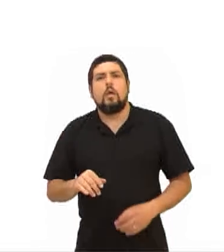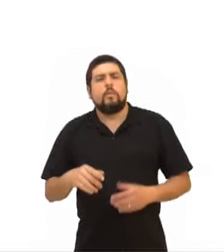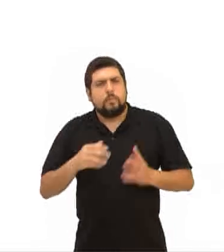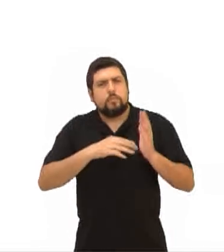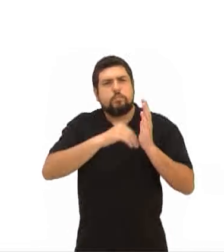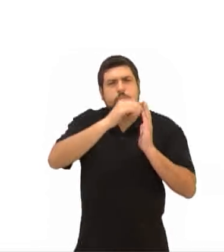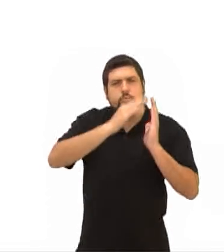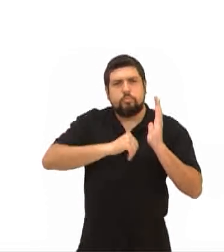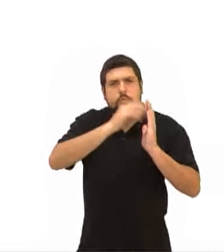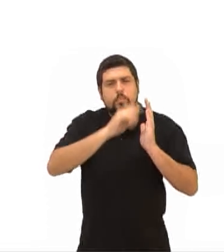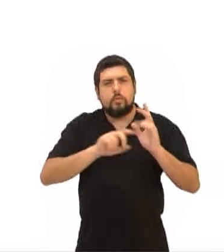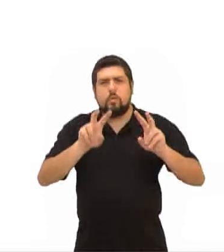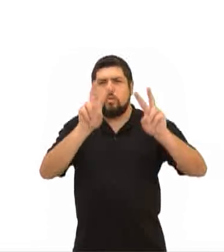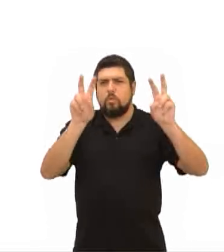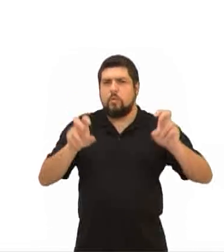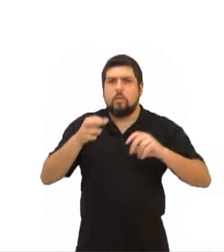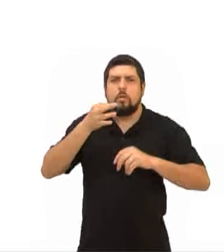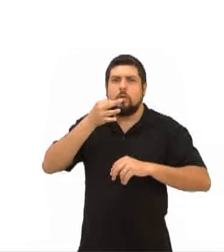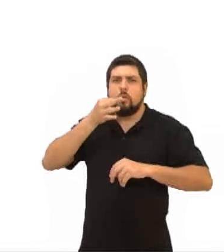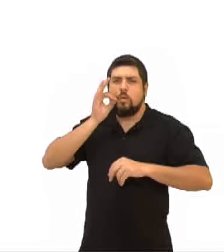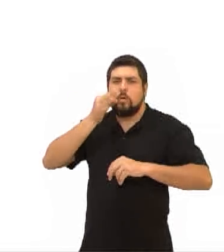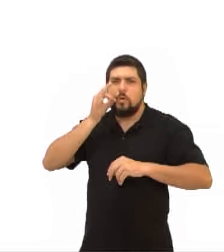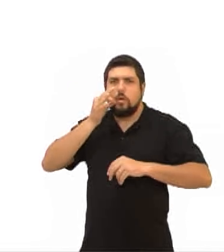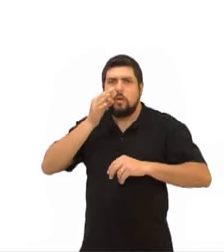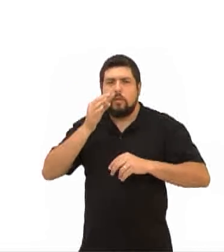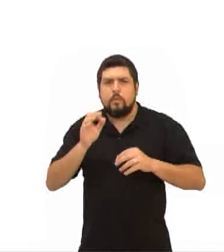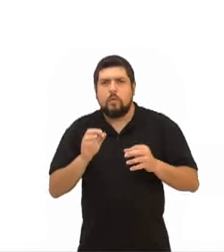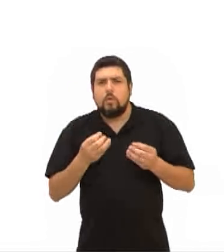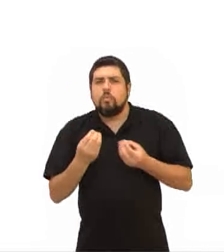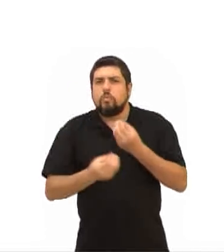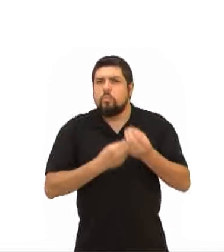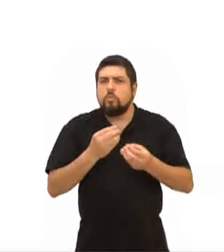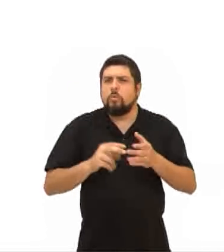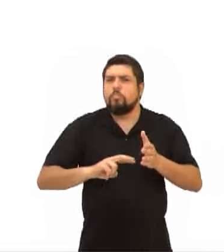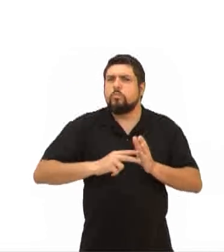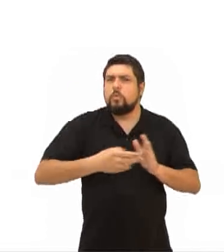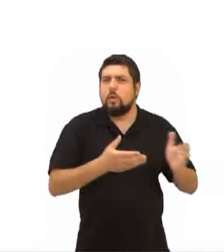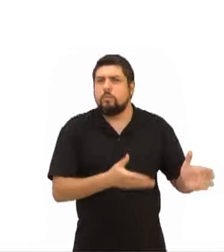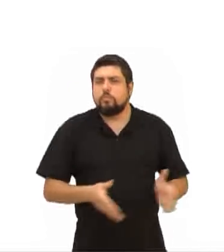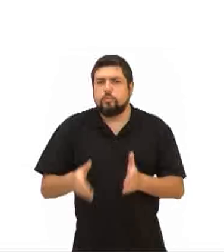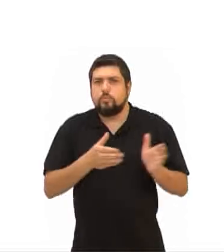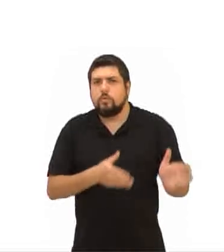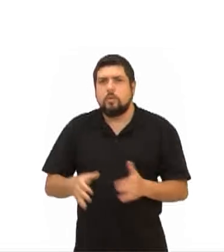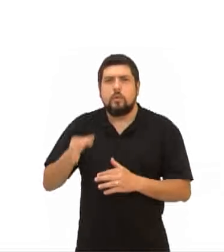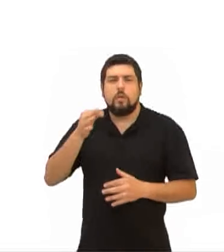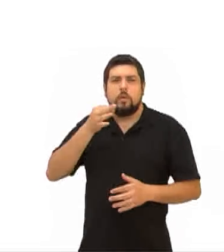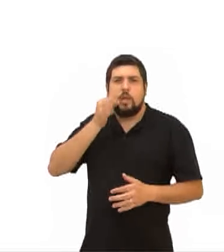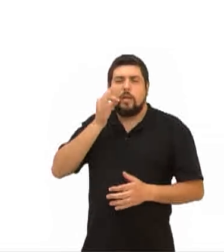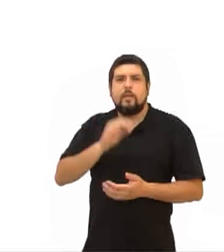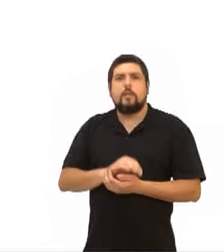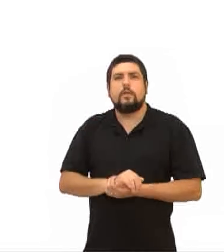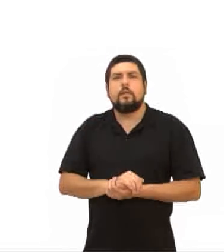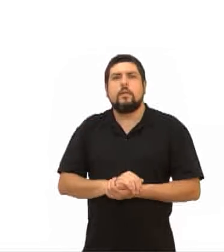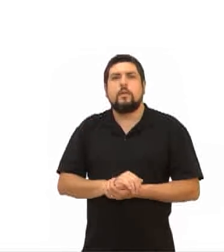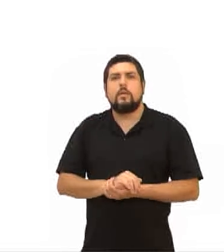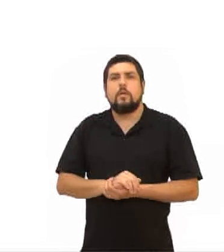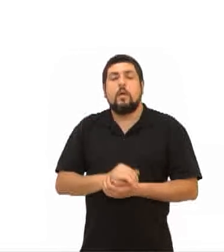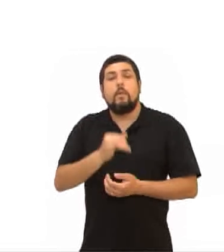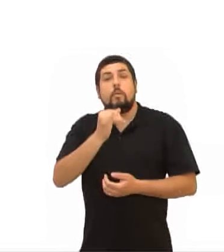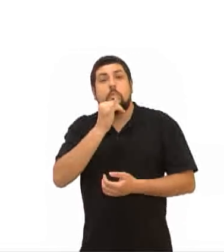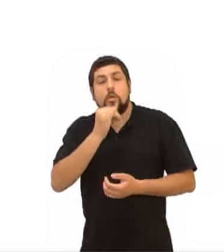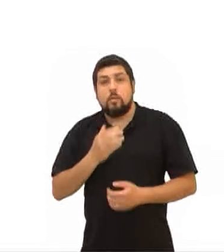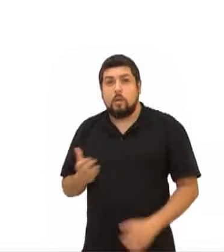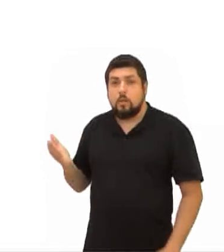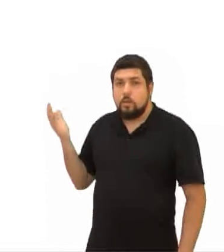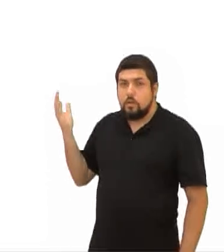café, em que ele traz essa representação da produção cafeeira. Então a gente vê, por exemplo, a utilização da mão de obra negra